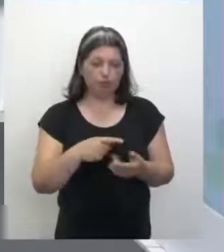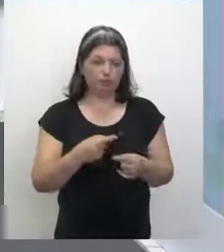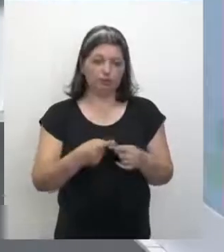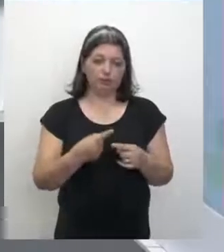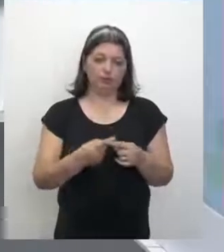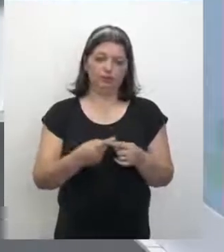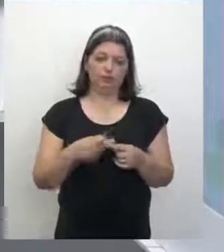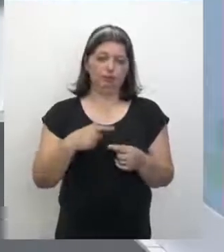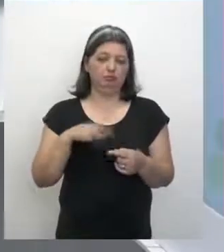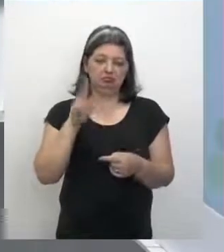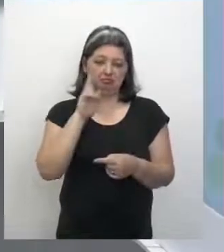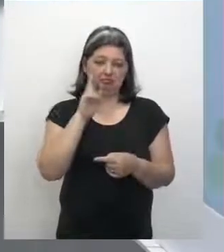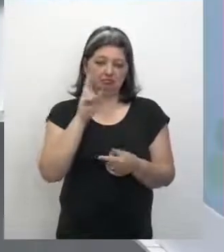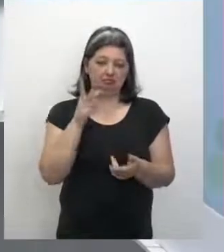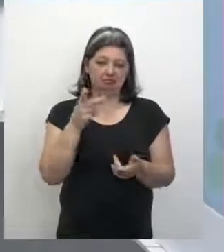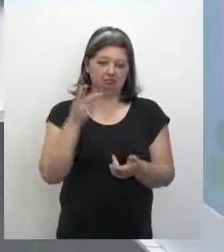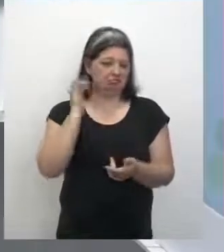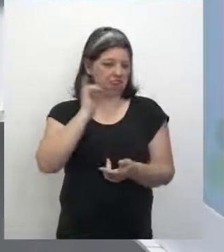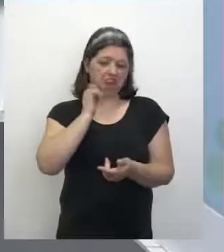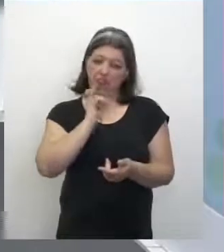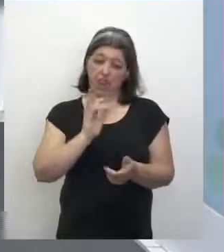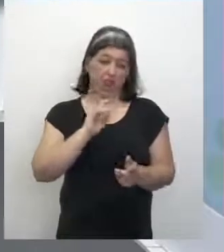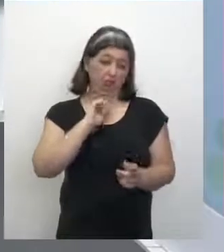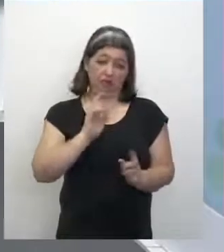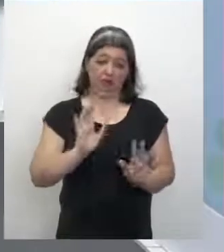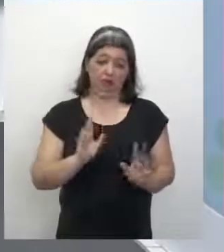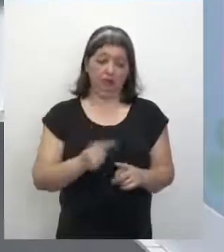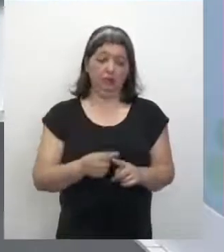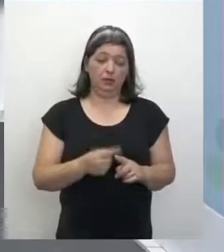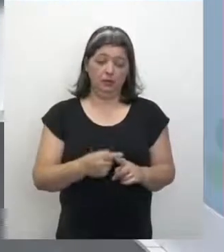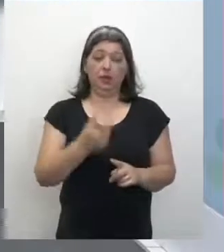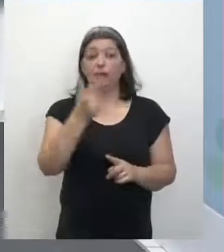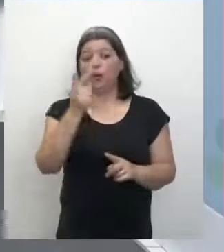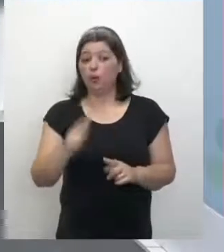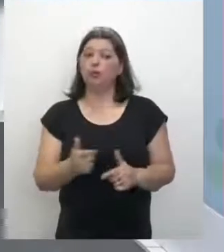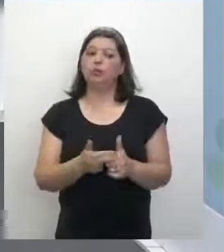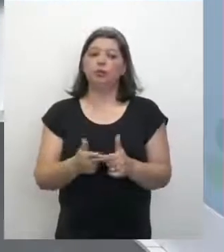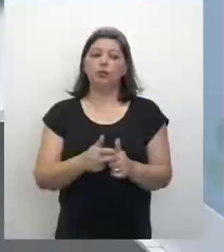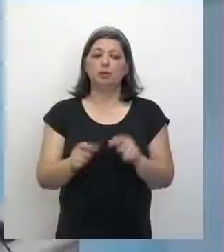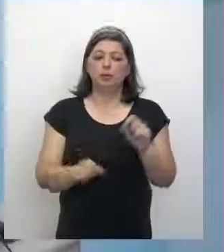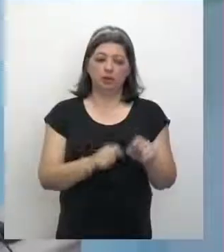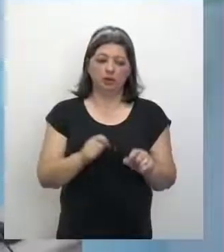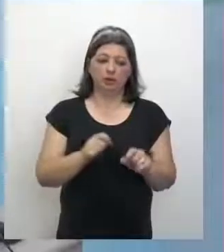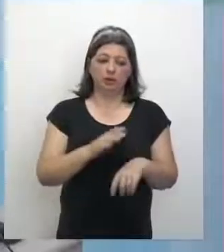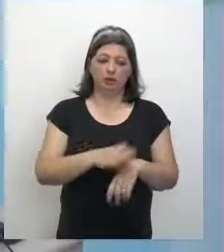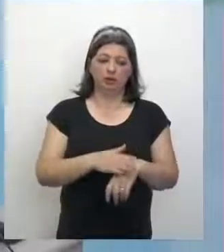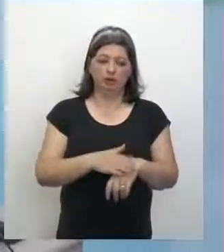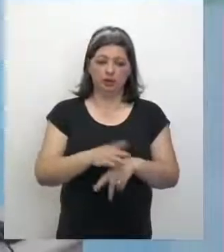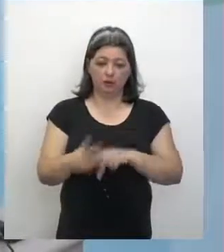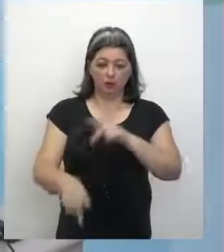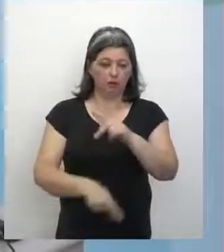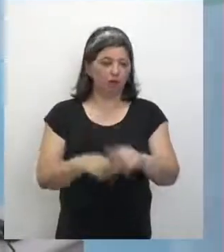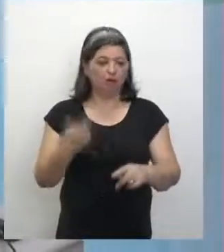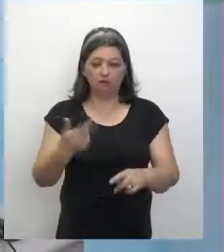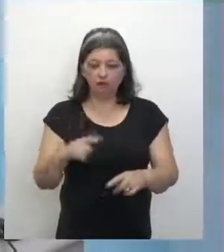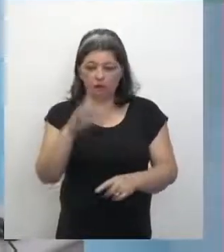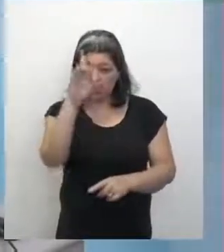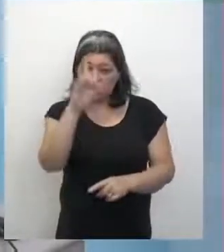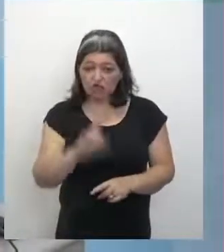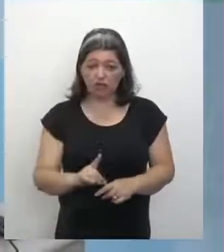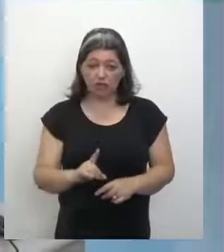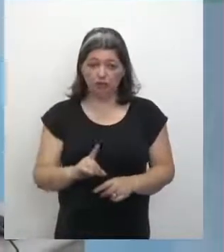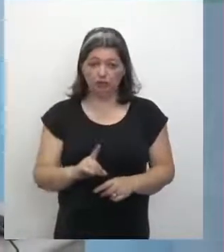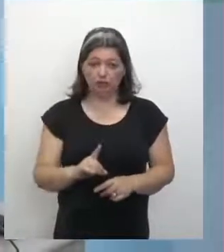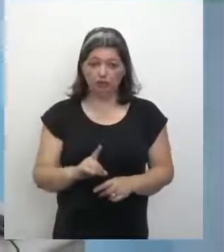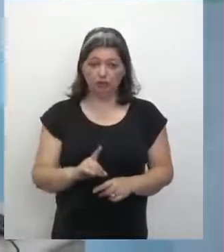A história deles não foi contada, que também é um outro problema que faz com que esses povos não tenham os seus direitos reconhecidos, né?